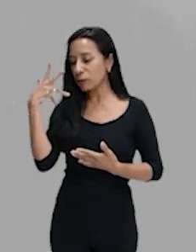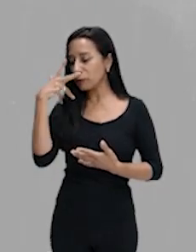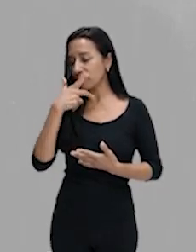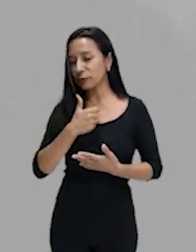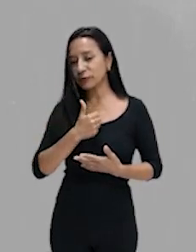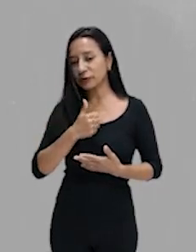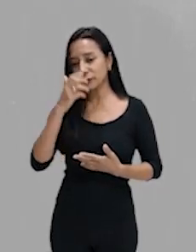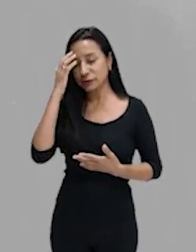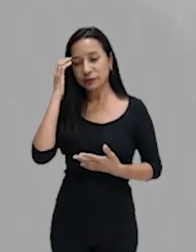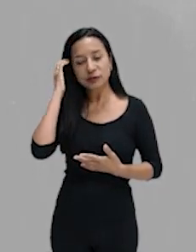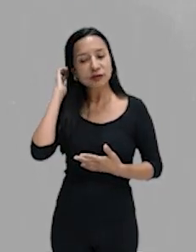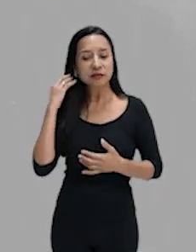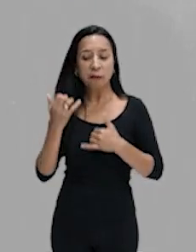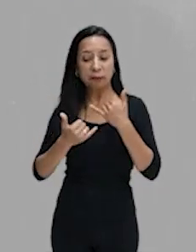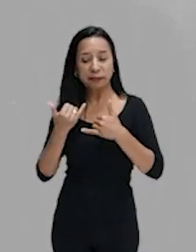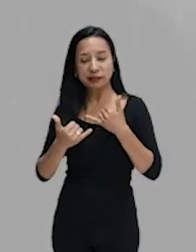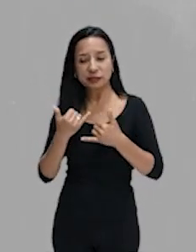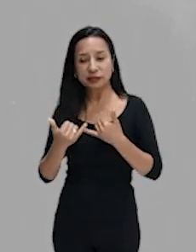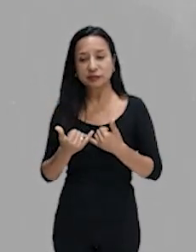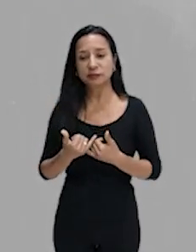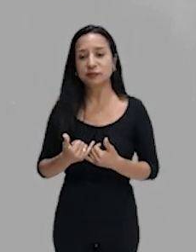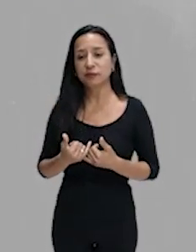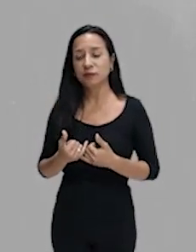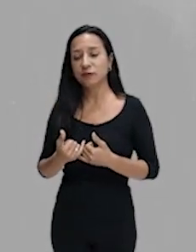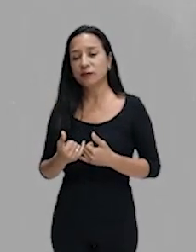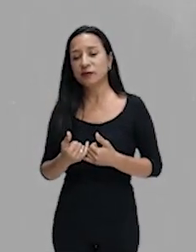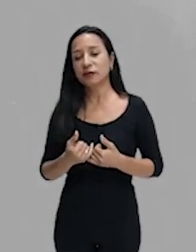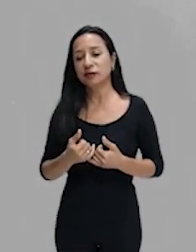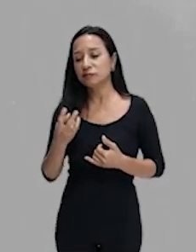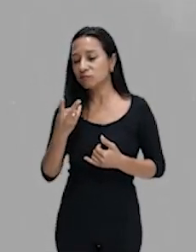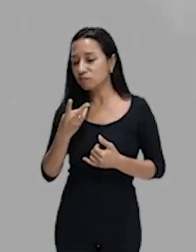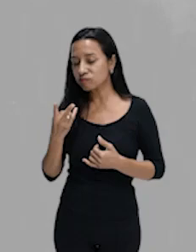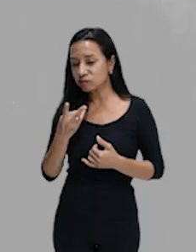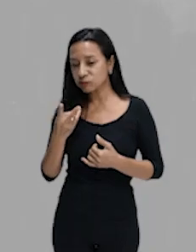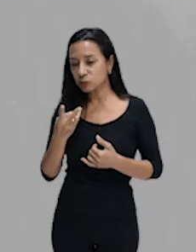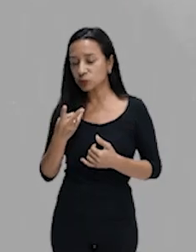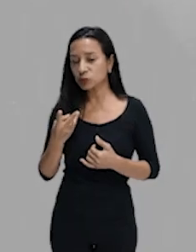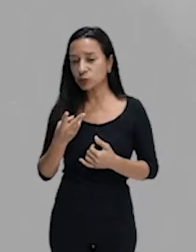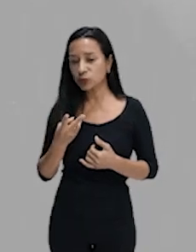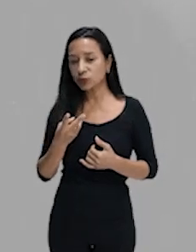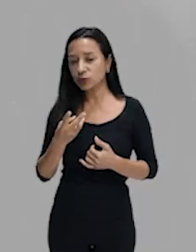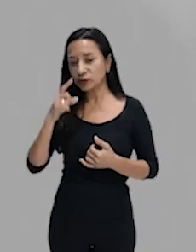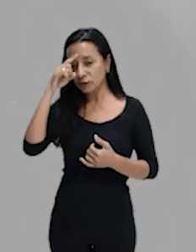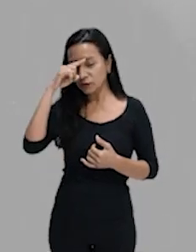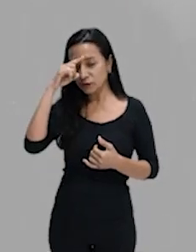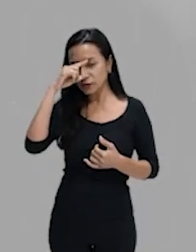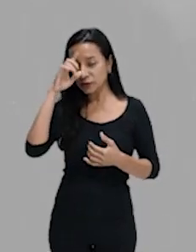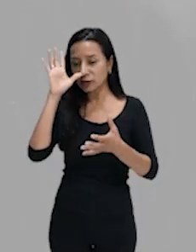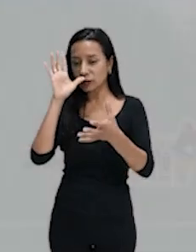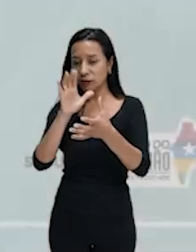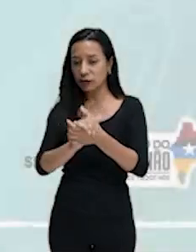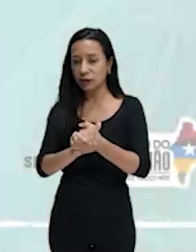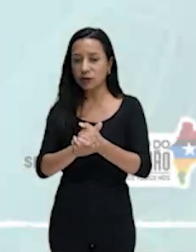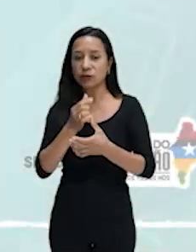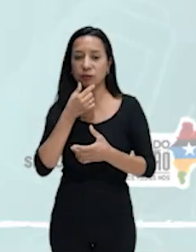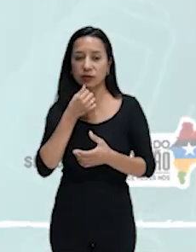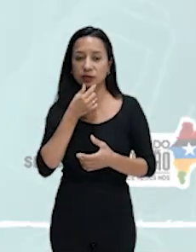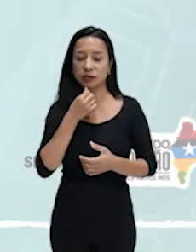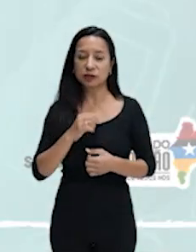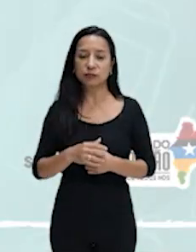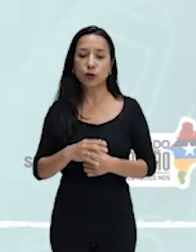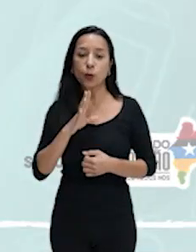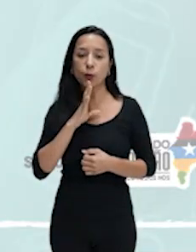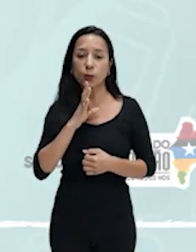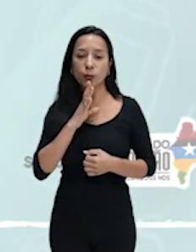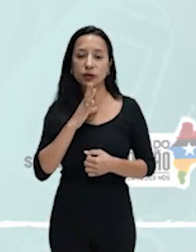Belíssimo, tô brincando mesmo, né? Então, esse era o casal. Frida, e o esposo dela, que nós vamos conhecer o nome dele